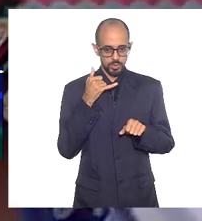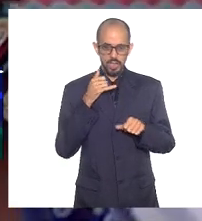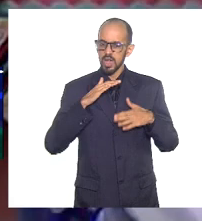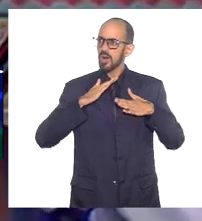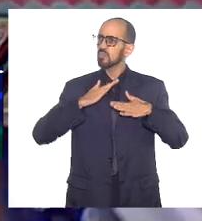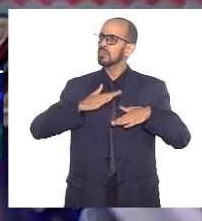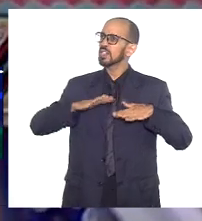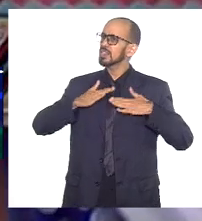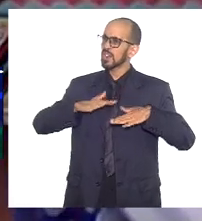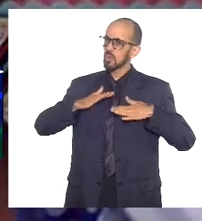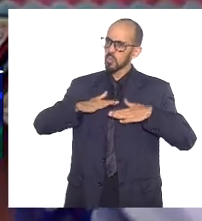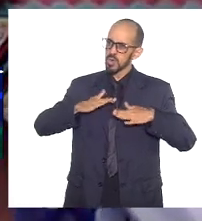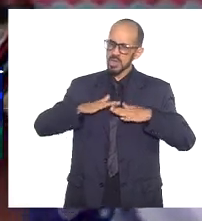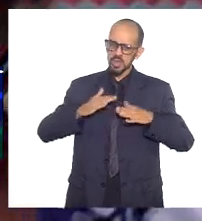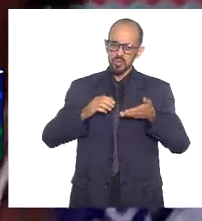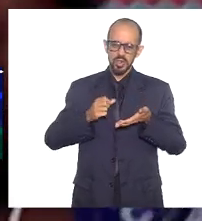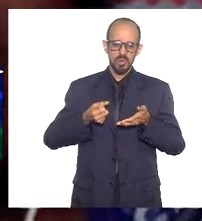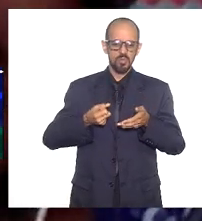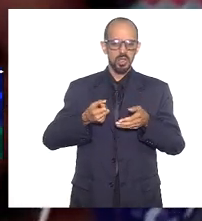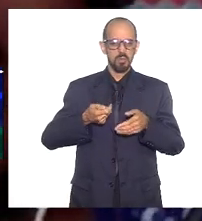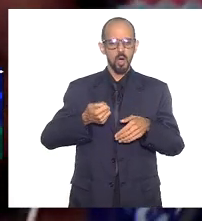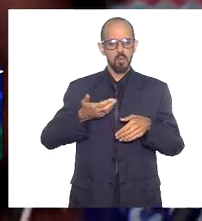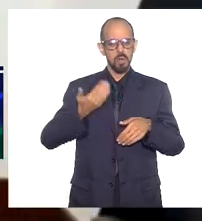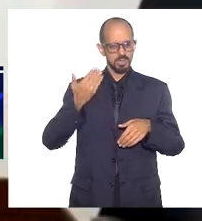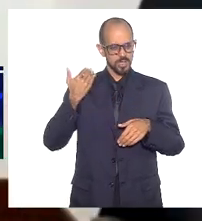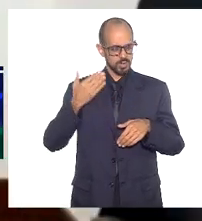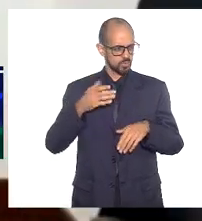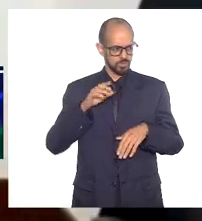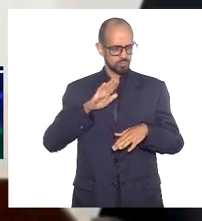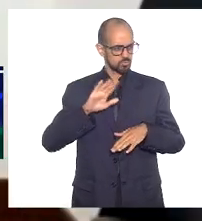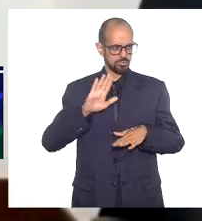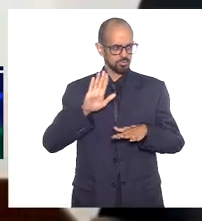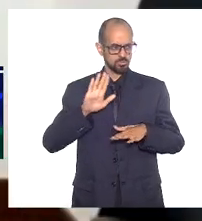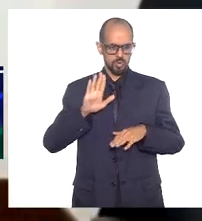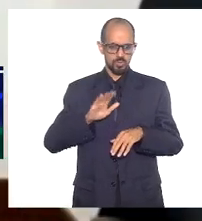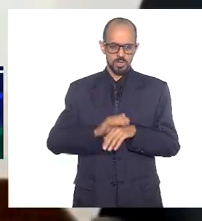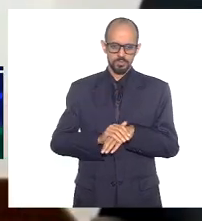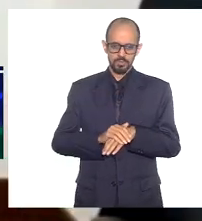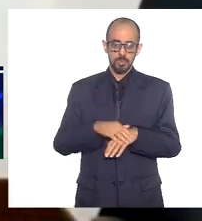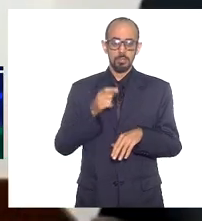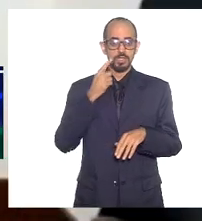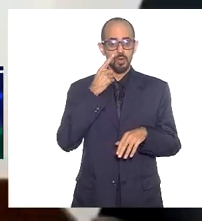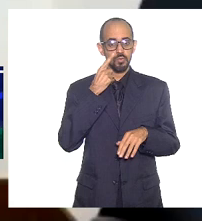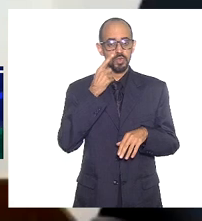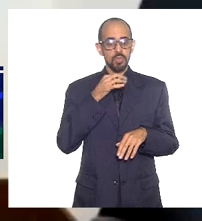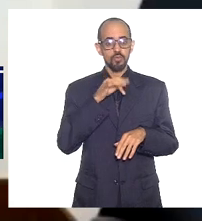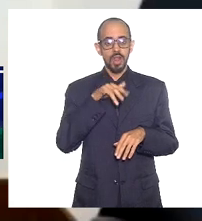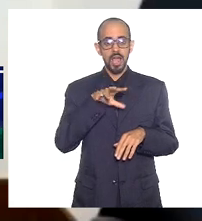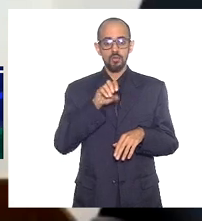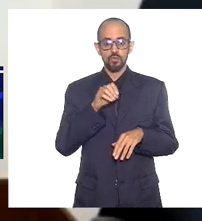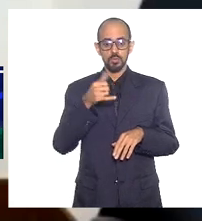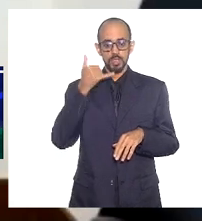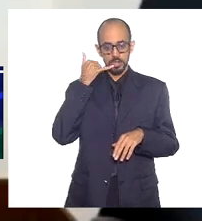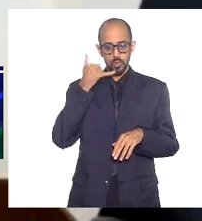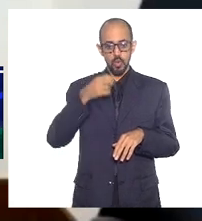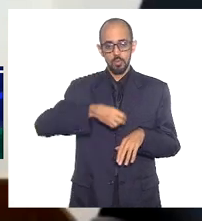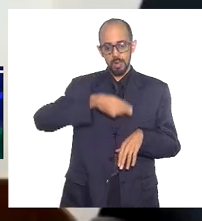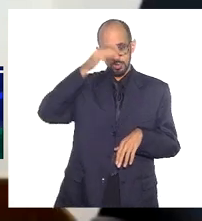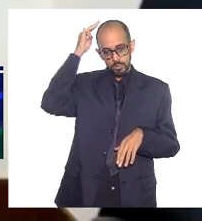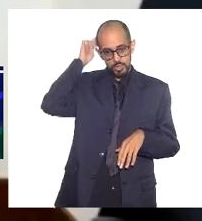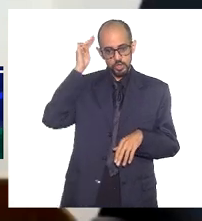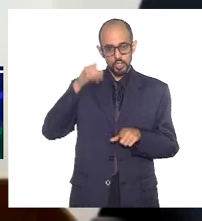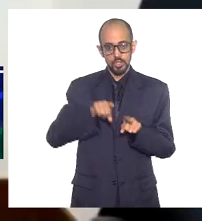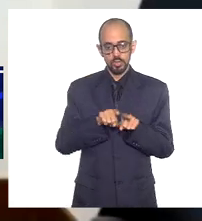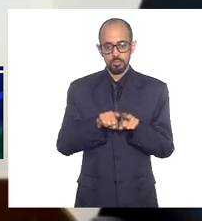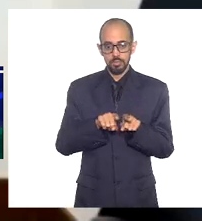eu não mandei cedo, não. Mandei ainda há pouco. Então, mas eu vi que o Flávio Serafini ligou, o Márcio Pacheco ligou, vi que o Márcio